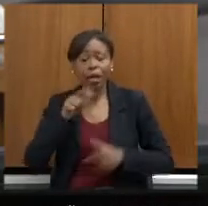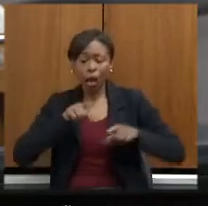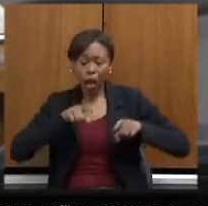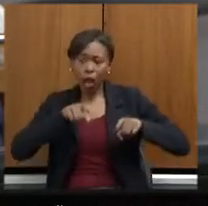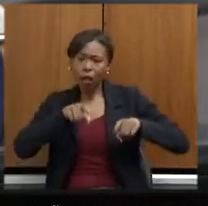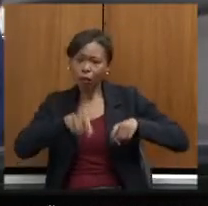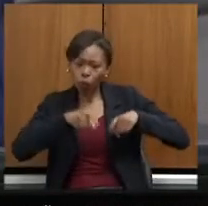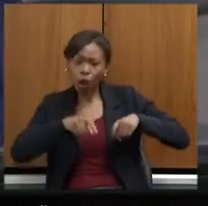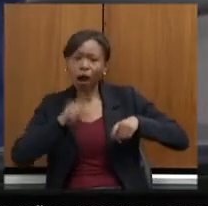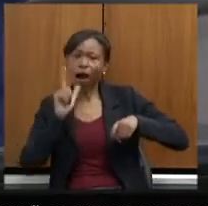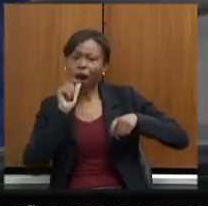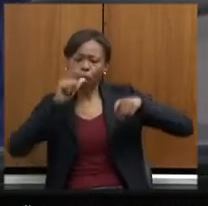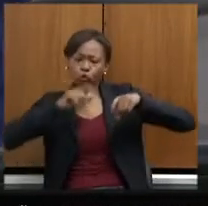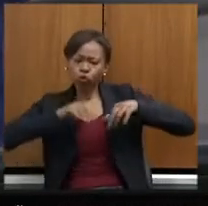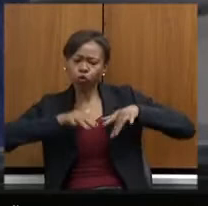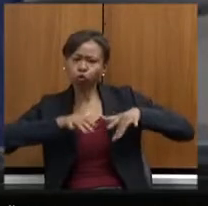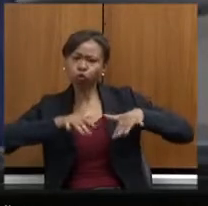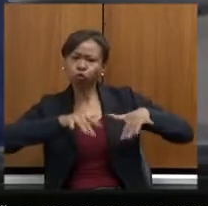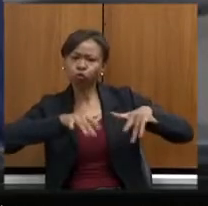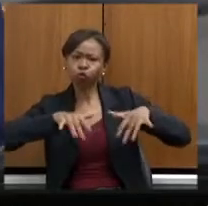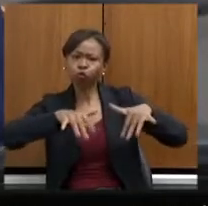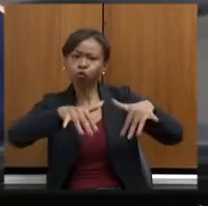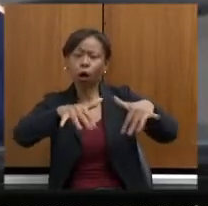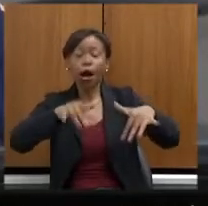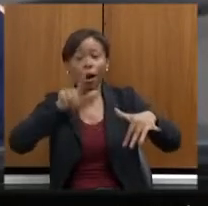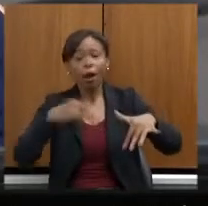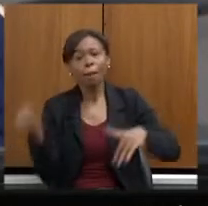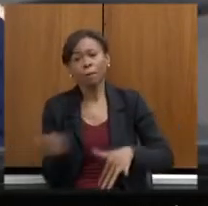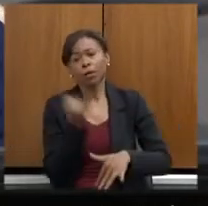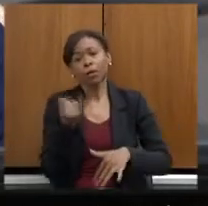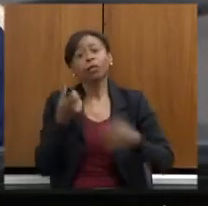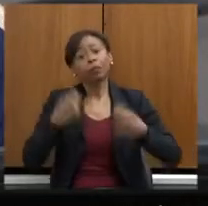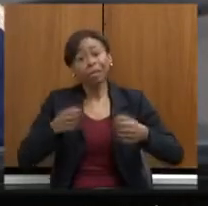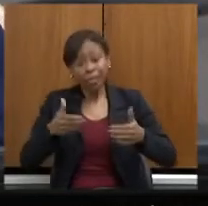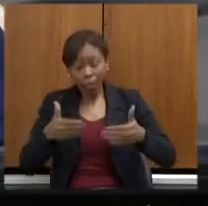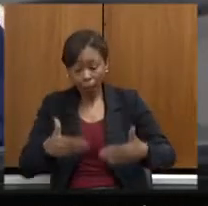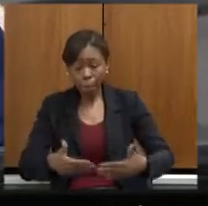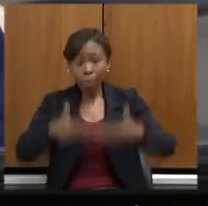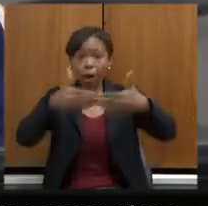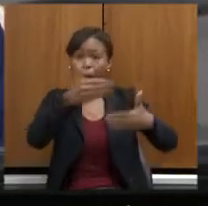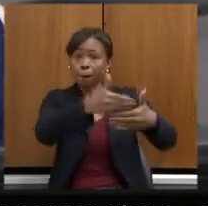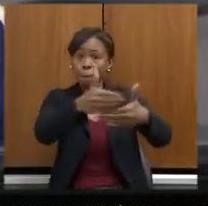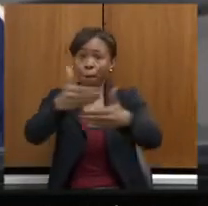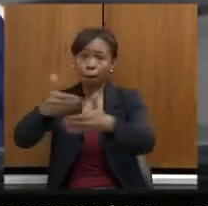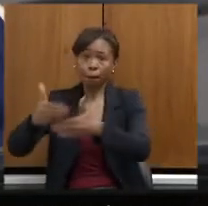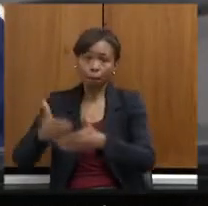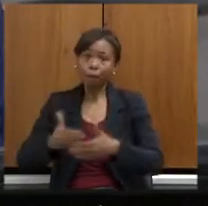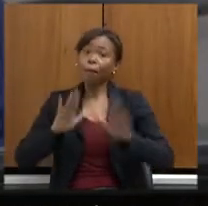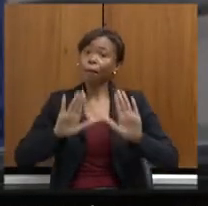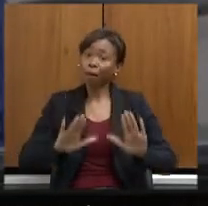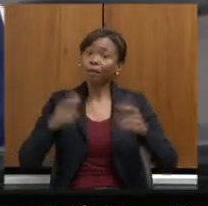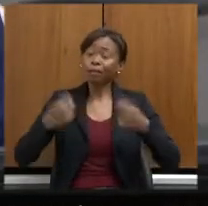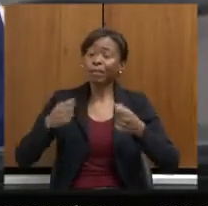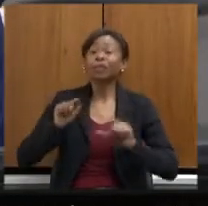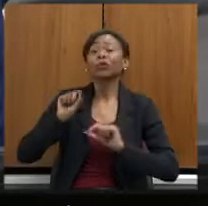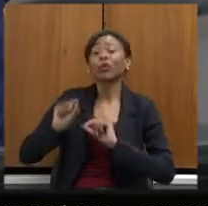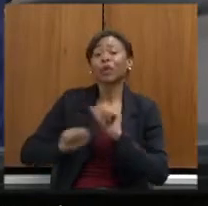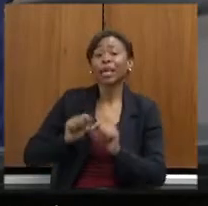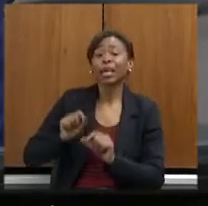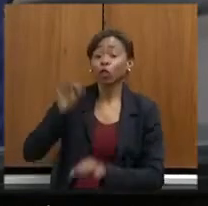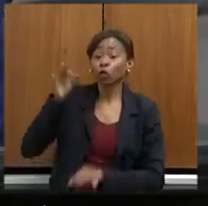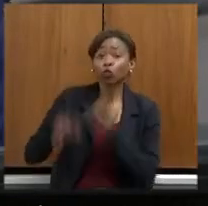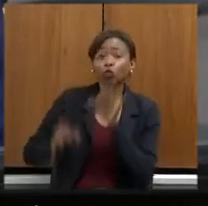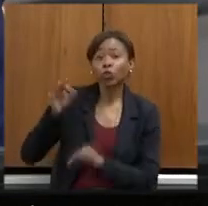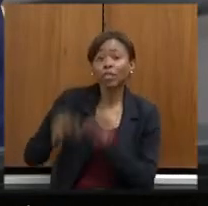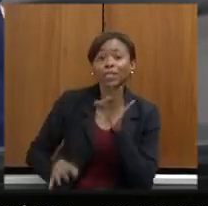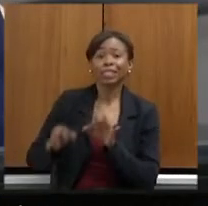a produção na propriedade hoje com irrigação então nós precisamos desse barramento para precisando ter segurança técnica jurídica para comprar